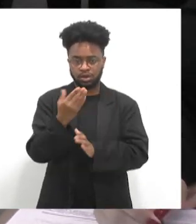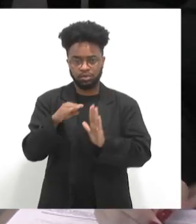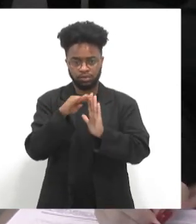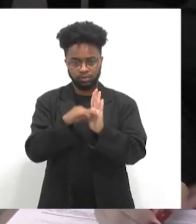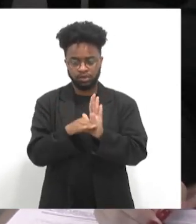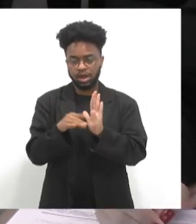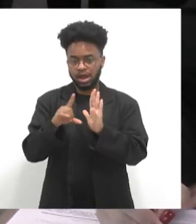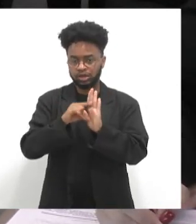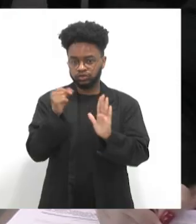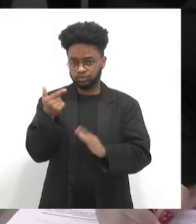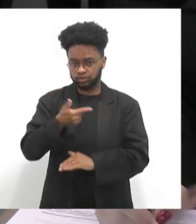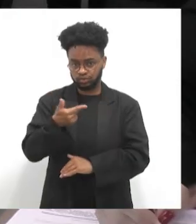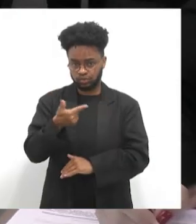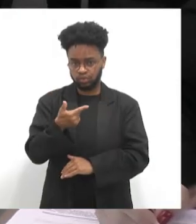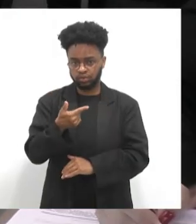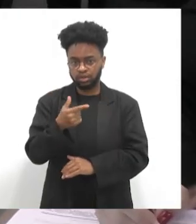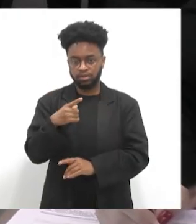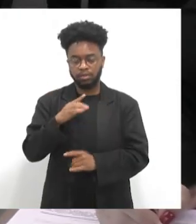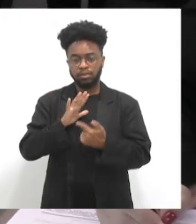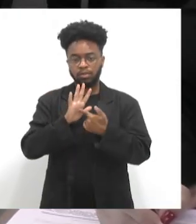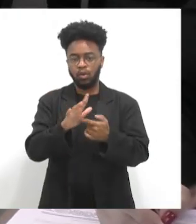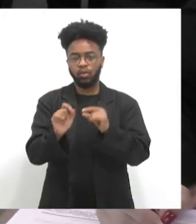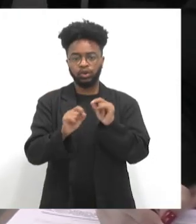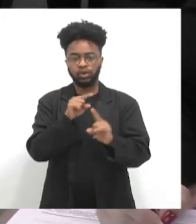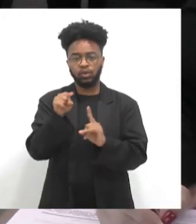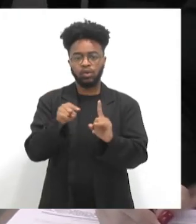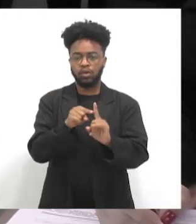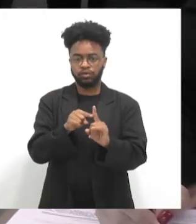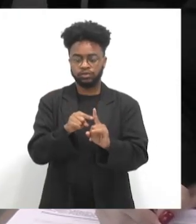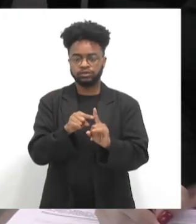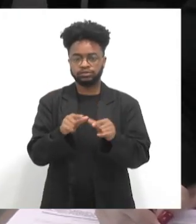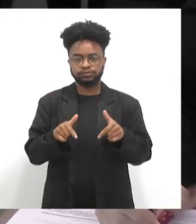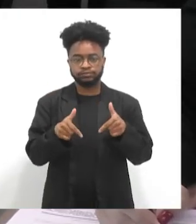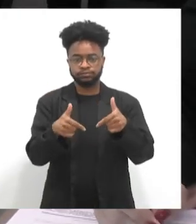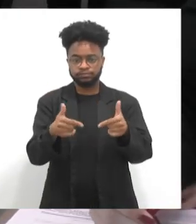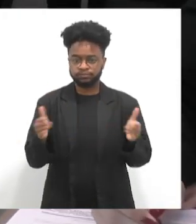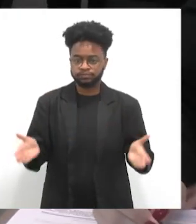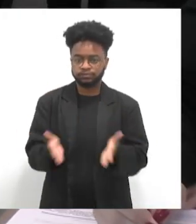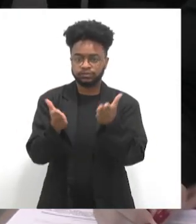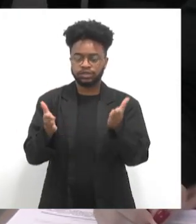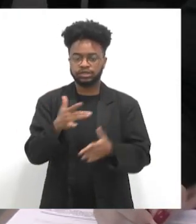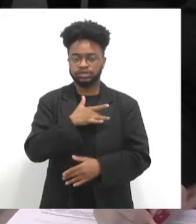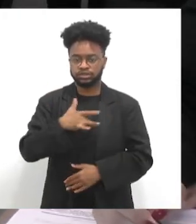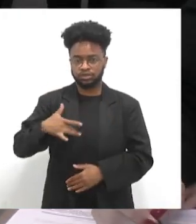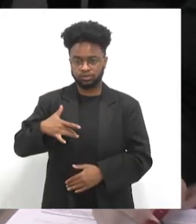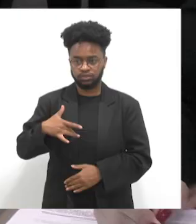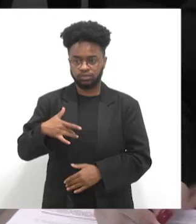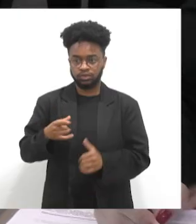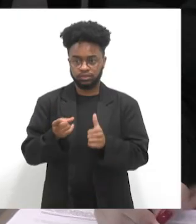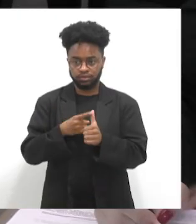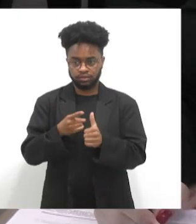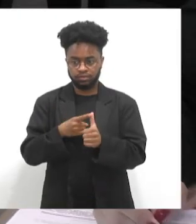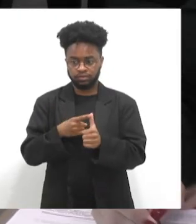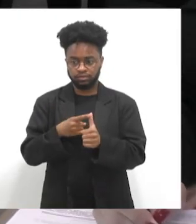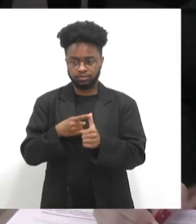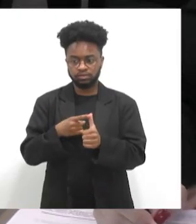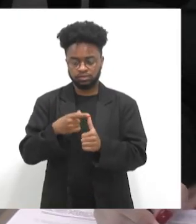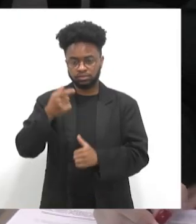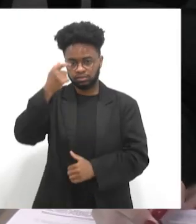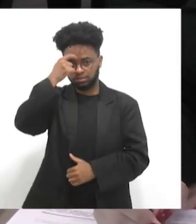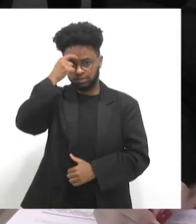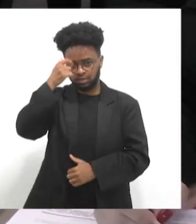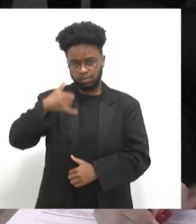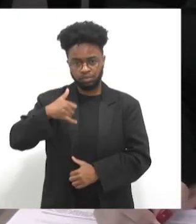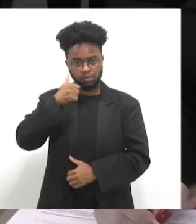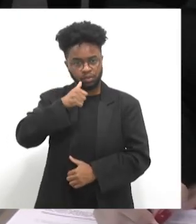artigo 2º constitui objetivos dessa iniciativa de promoção de saúde. O primeiro, conscientizar a mulher idosa aos